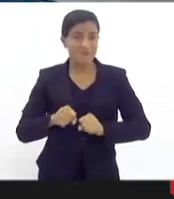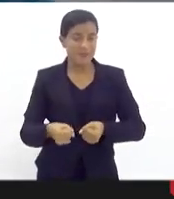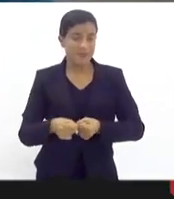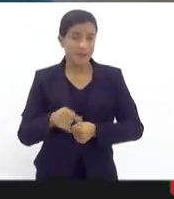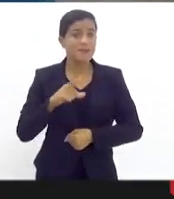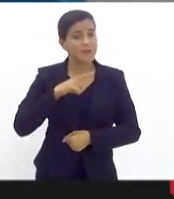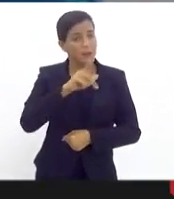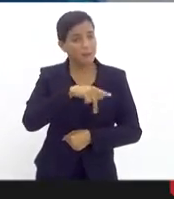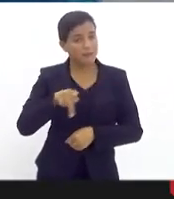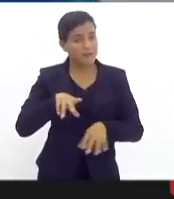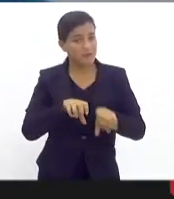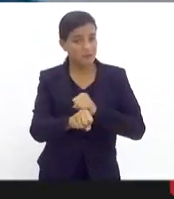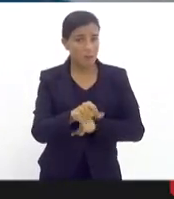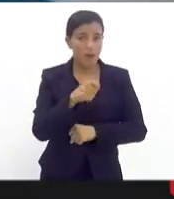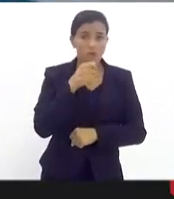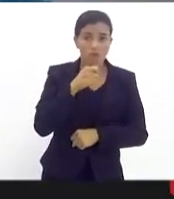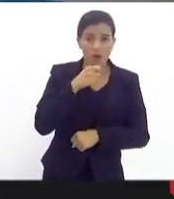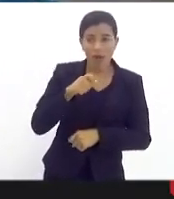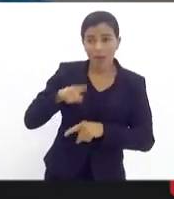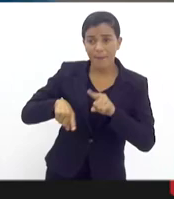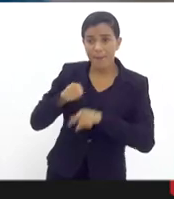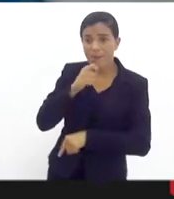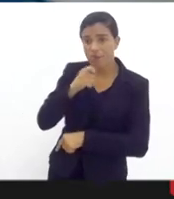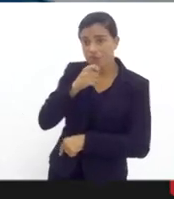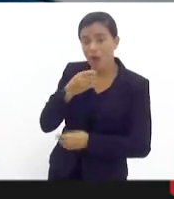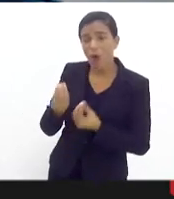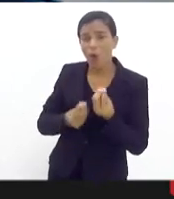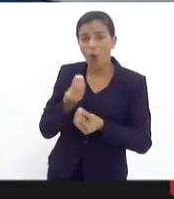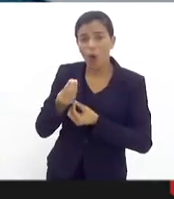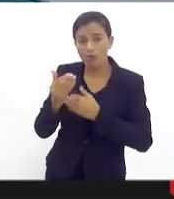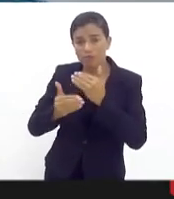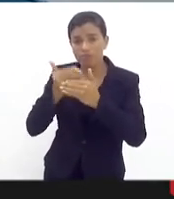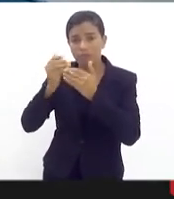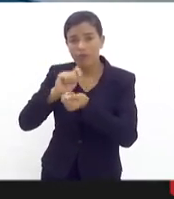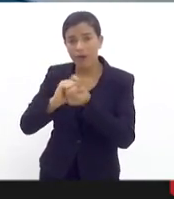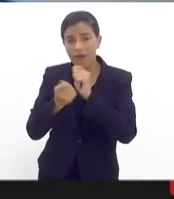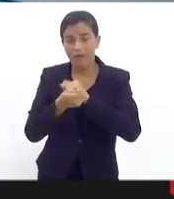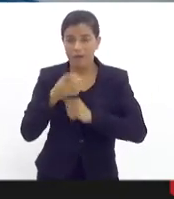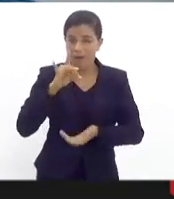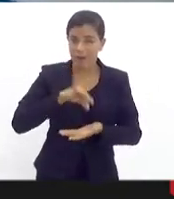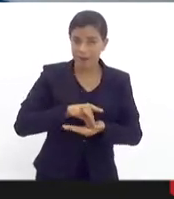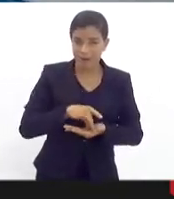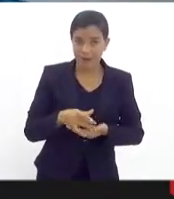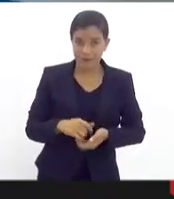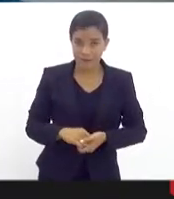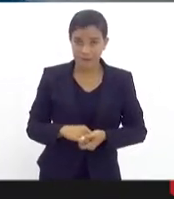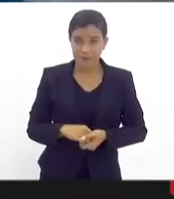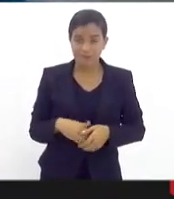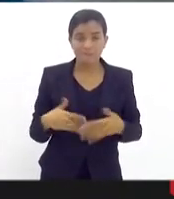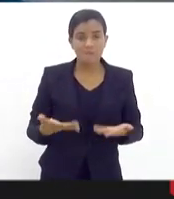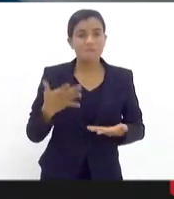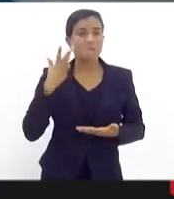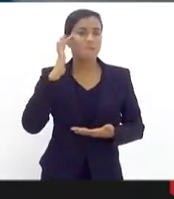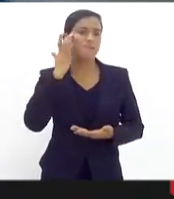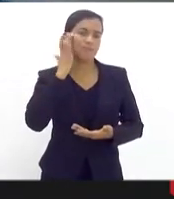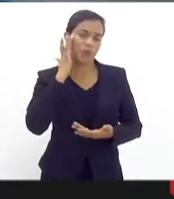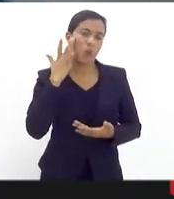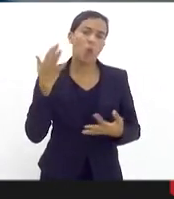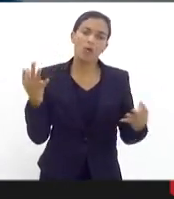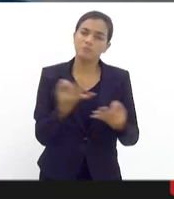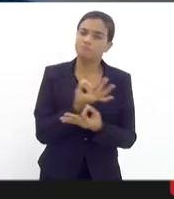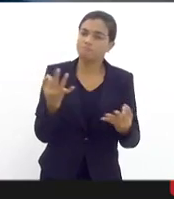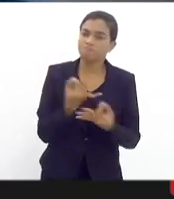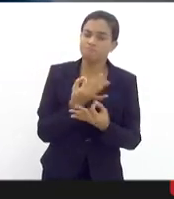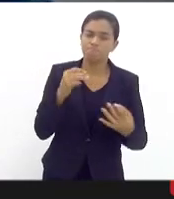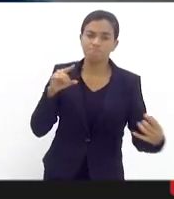Tem professor formado sem equipamento, como é que isso tudo vai virar uma realidade? Então, acho muito pertinente essas questões.